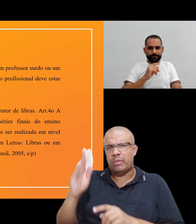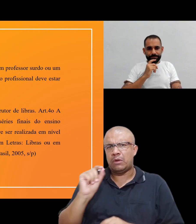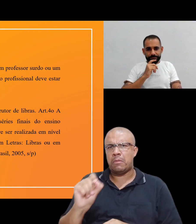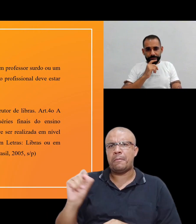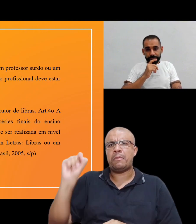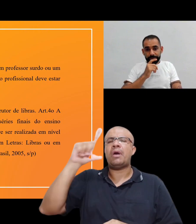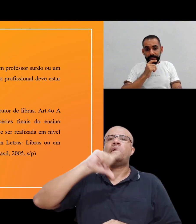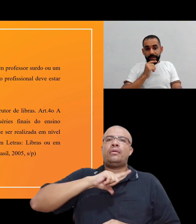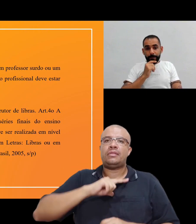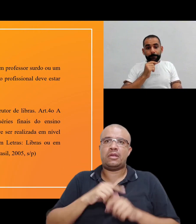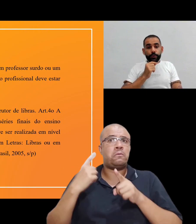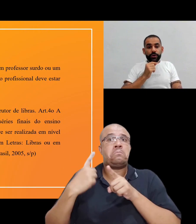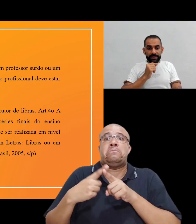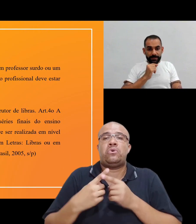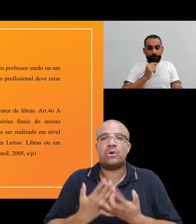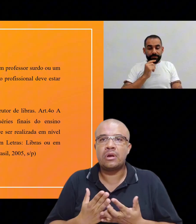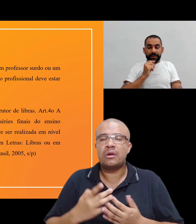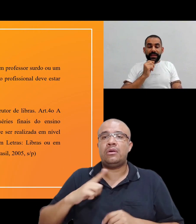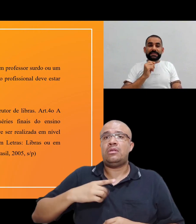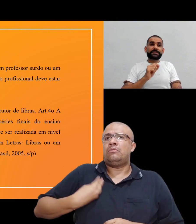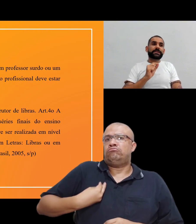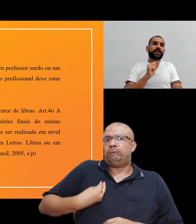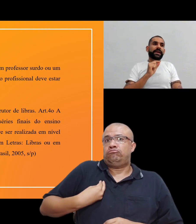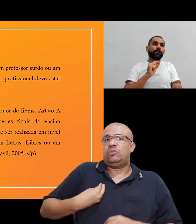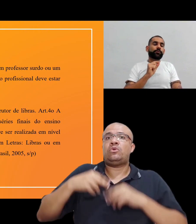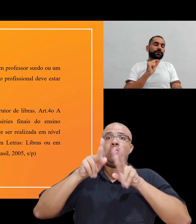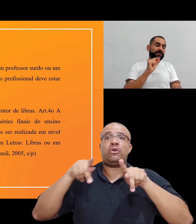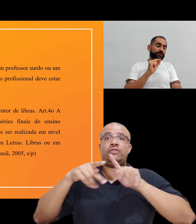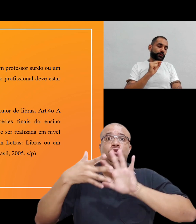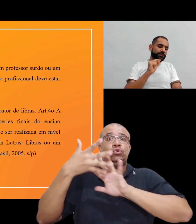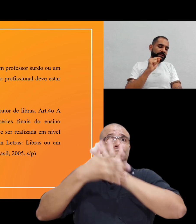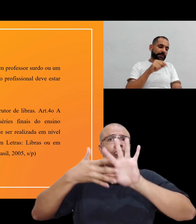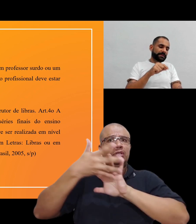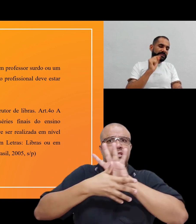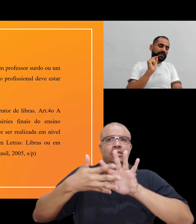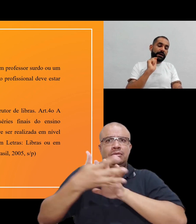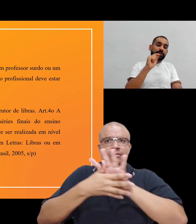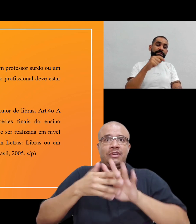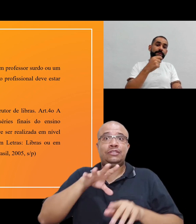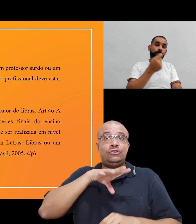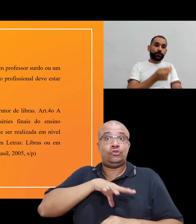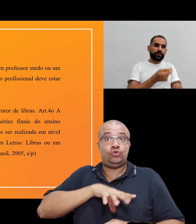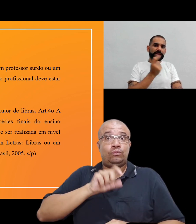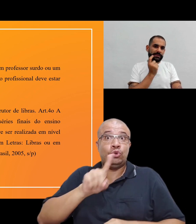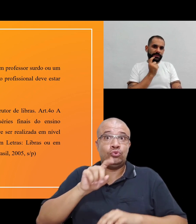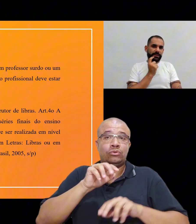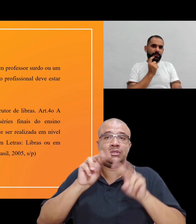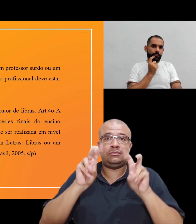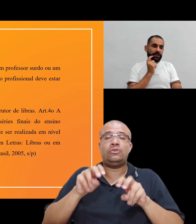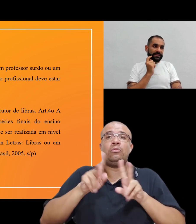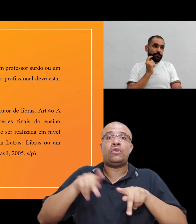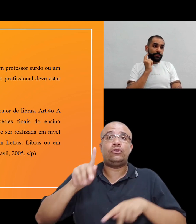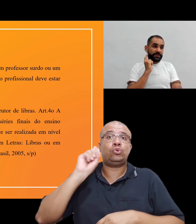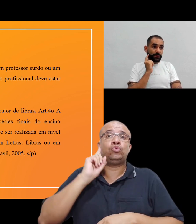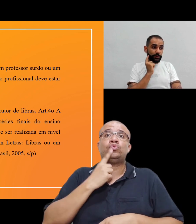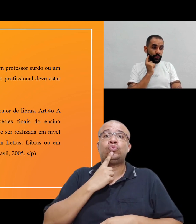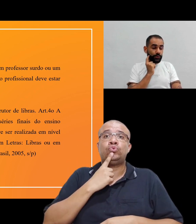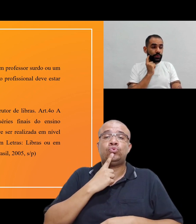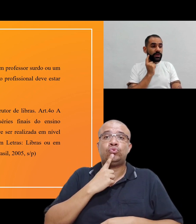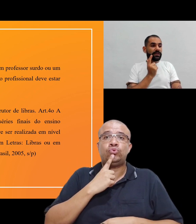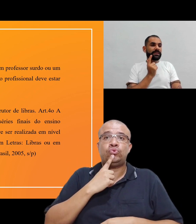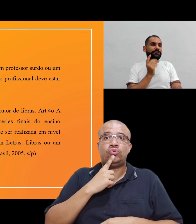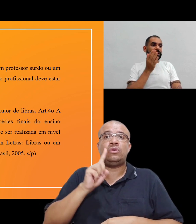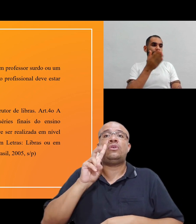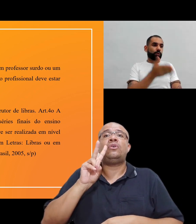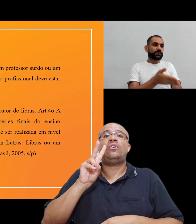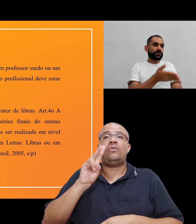tem. Por quê? Existe o professor de Libras que vai dar aula de língua portuguesa. Por exemplo, o professor